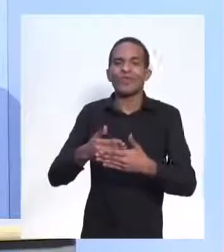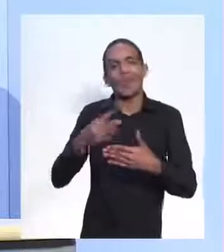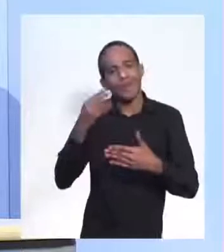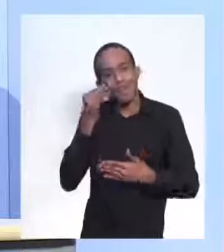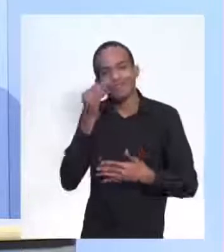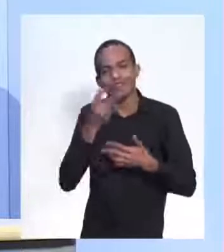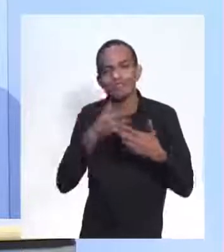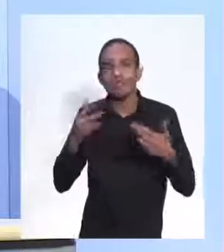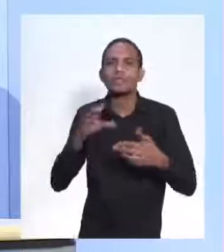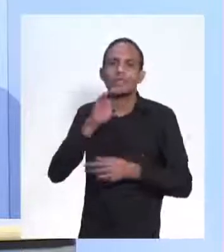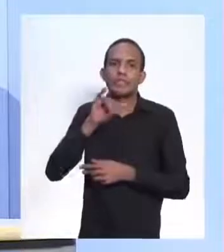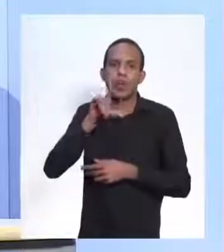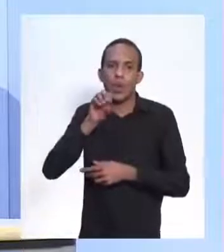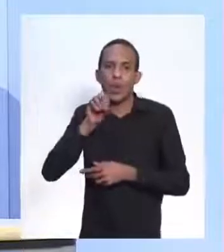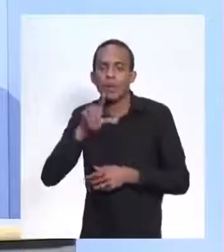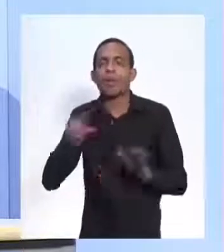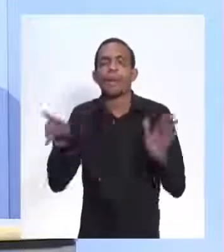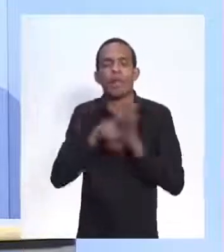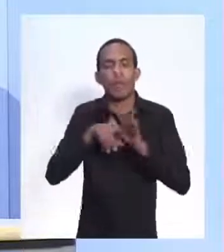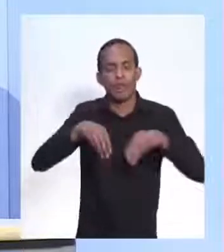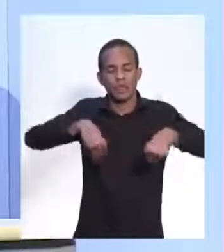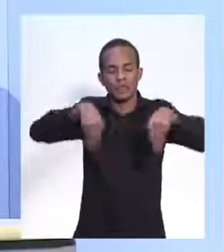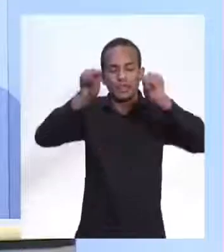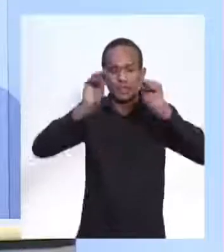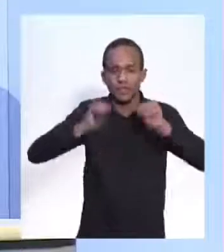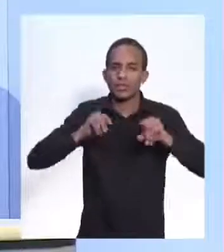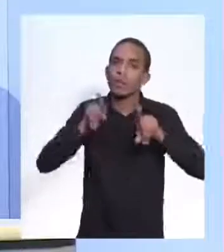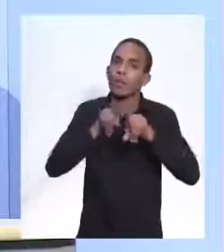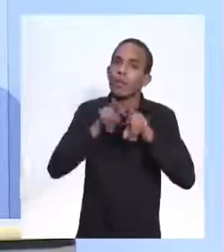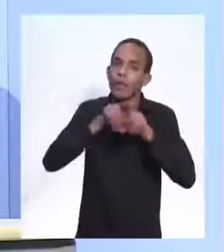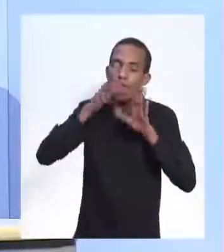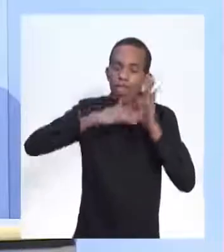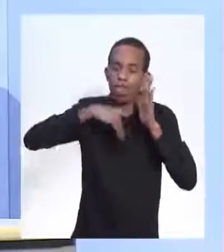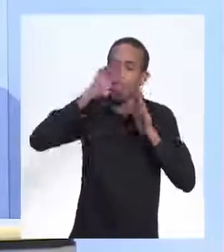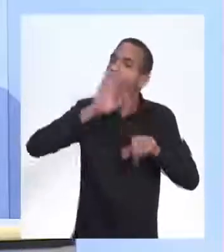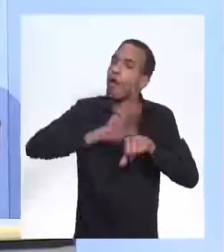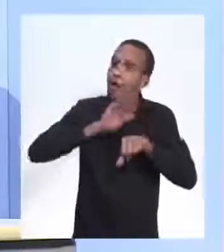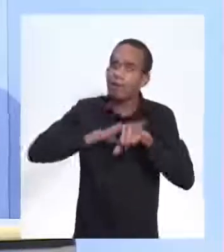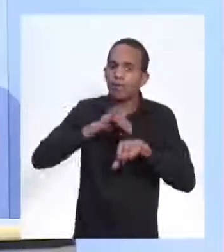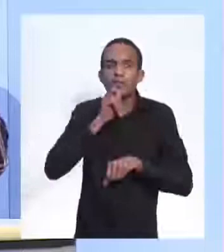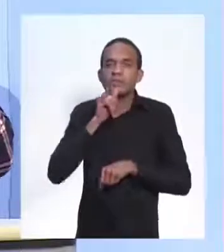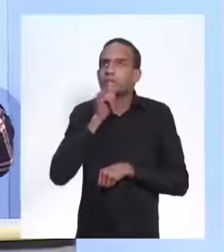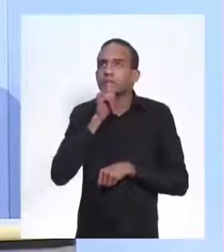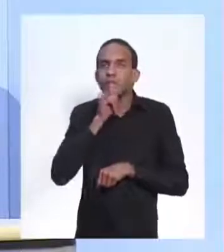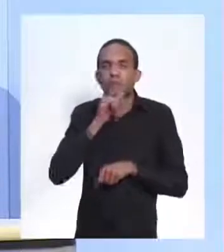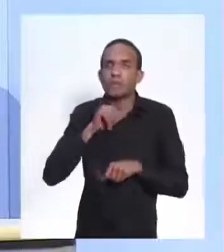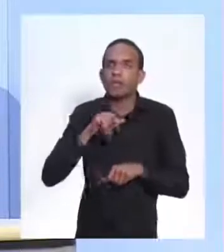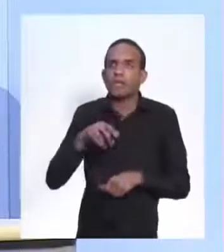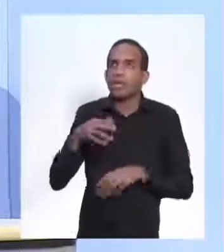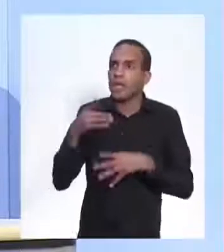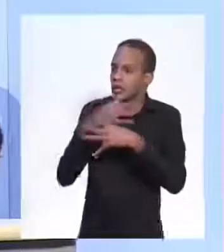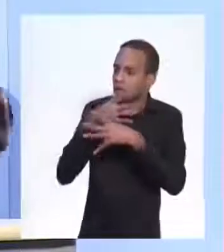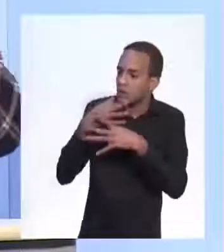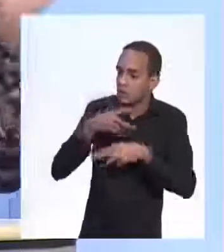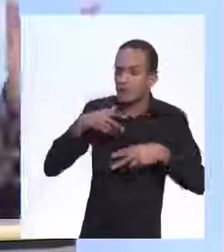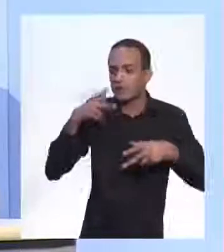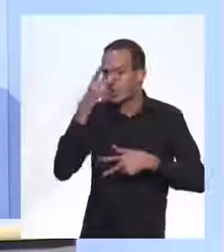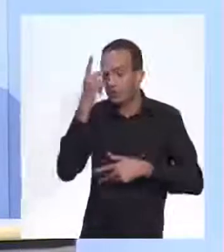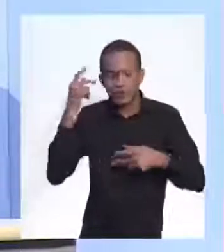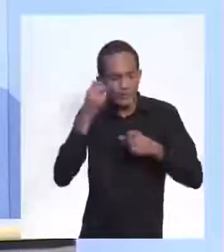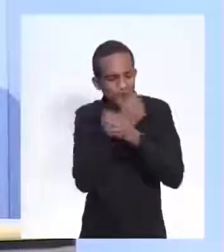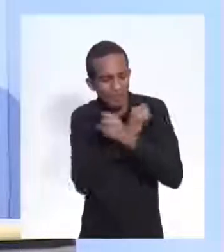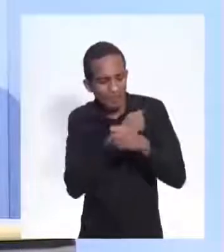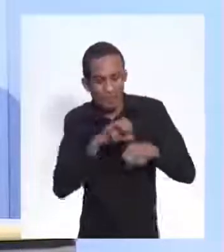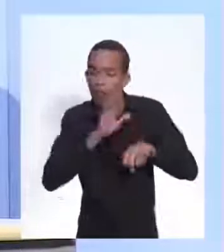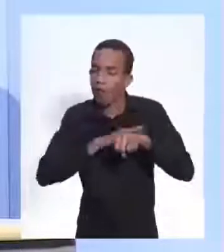muito importantes. Os cicloramas são feitos em tecido, pintados à mão. Então, você pode fazer desde cenas urbanas, uma cidade inteira, né,